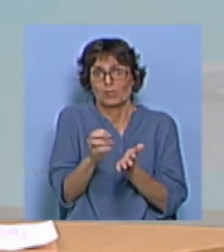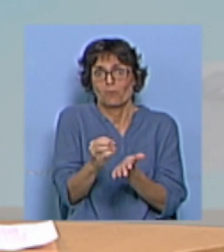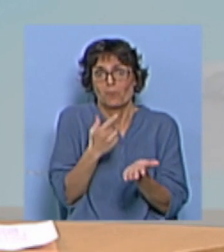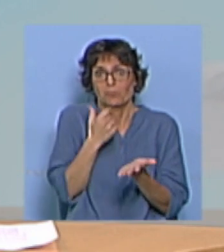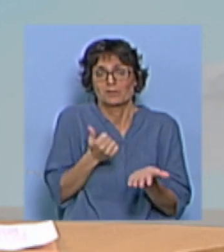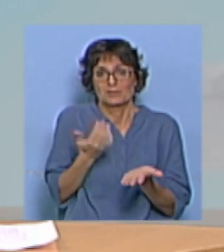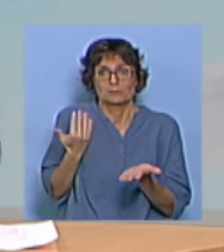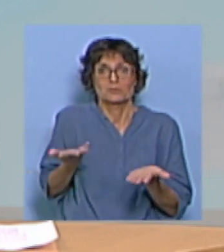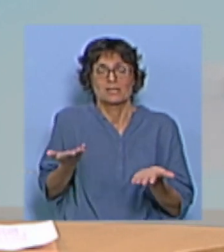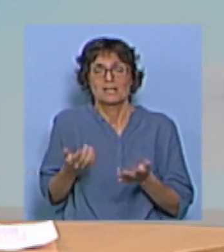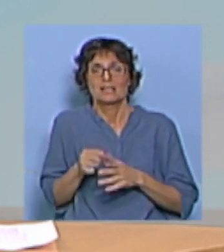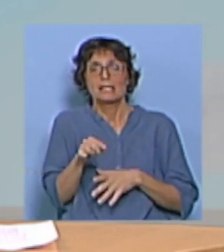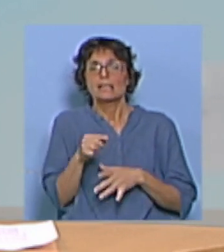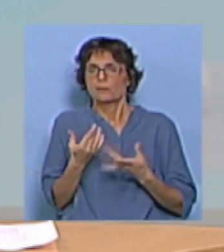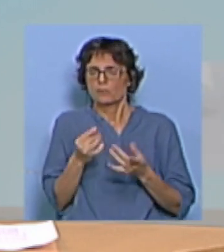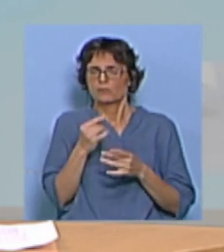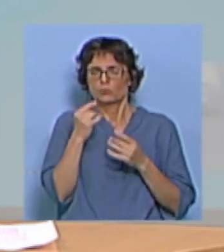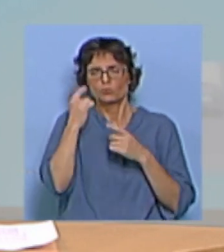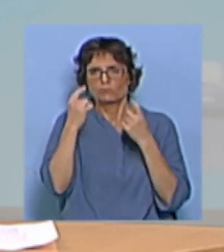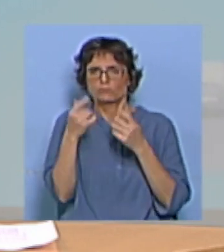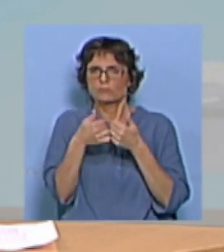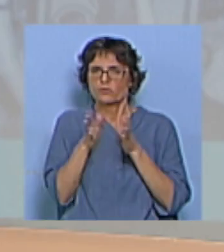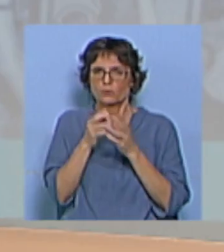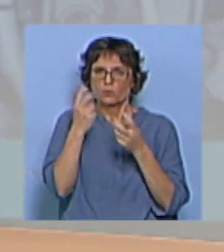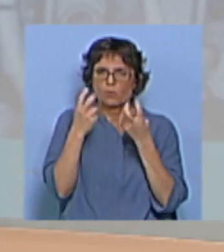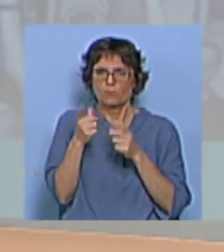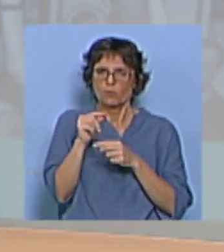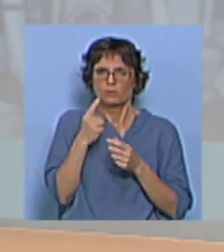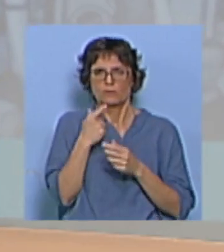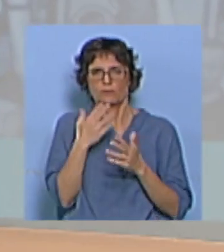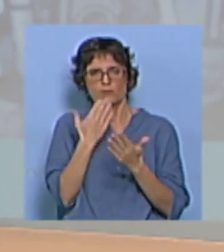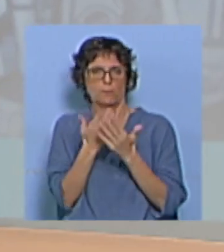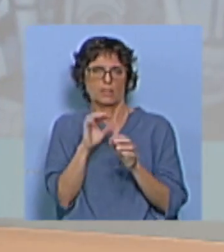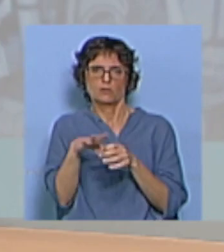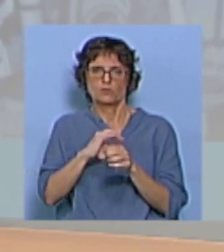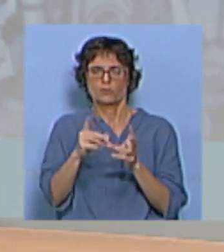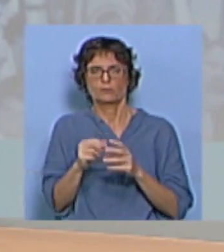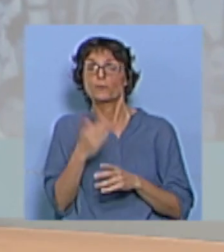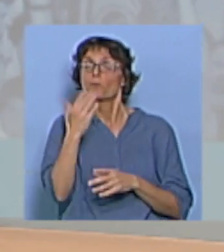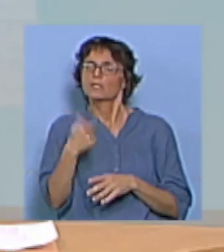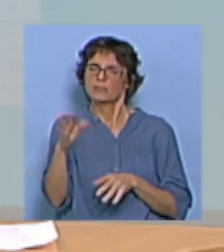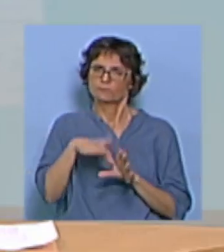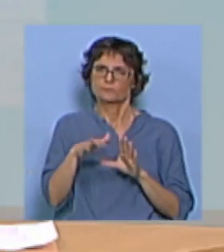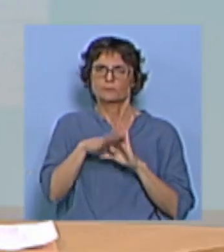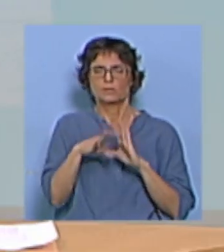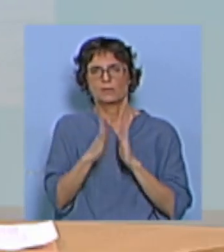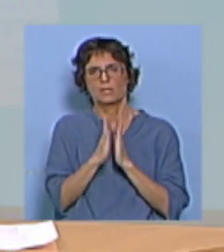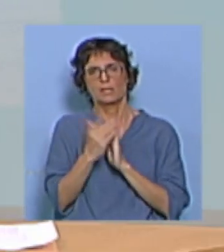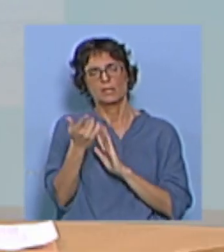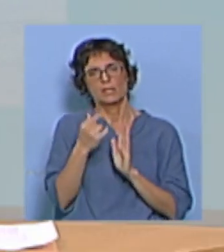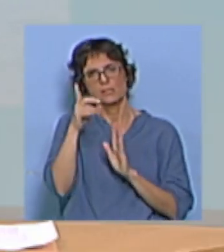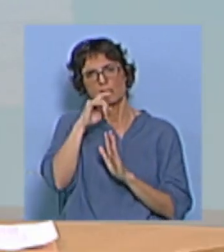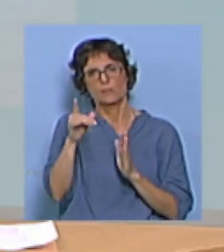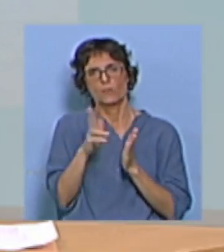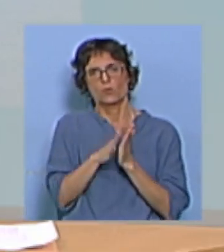pastoral tendo em conta esta situação. Paulo Manuel Barbosa, agradeço ter estado aqui no programa Eclésia a recordar este documento que foi aprovado